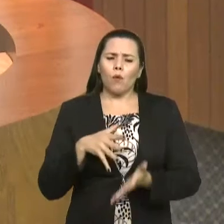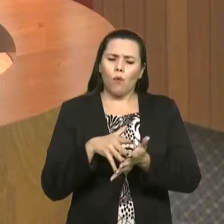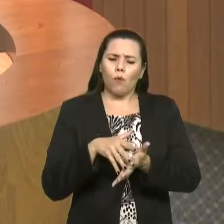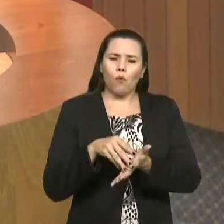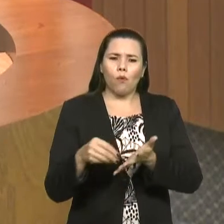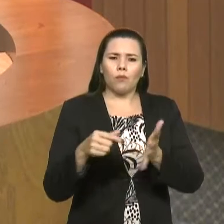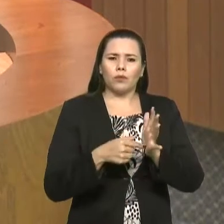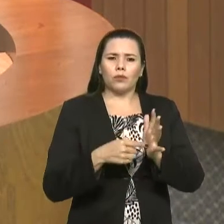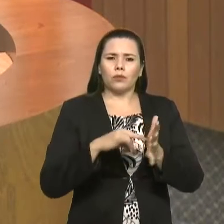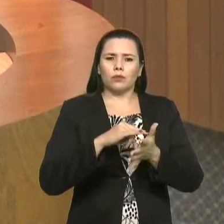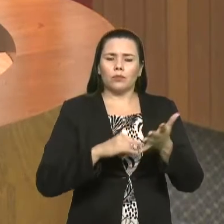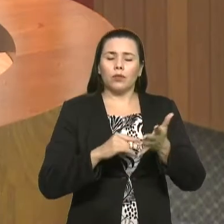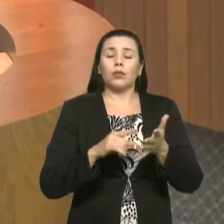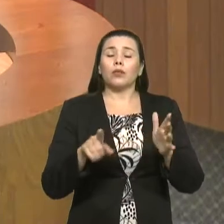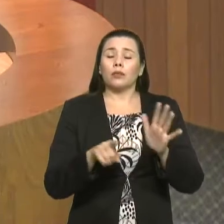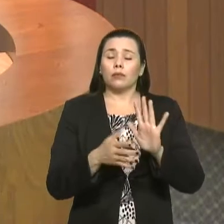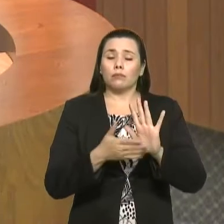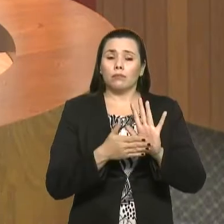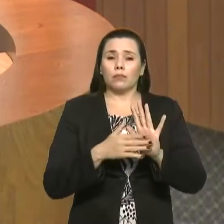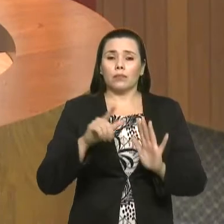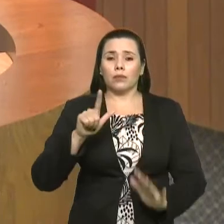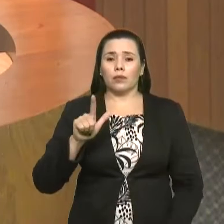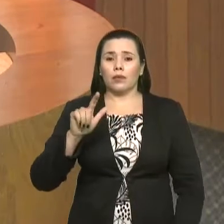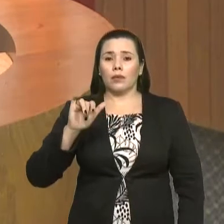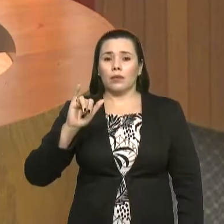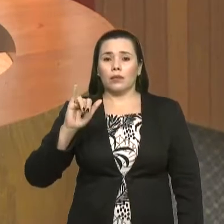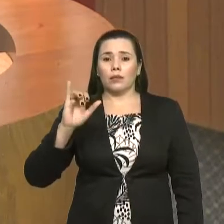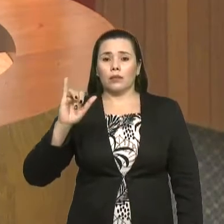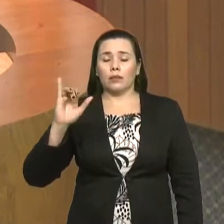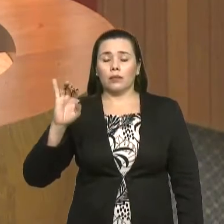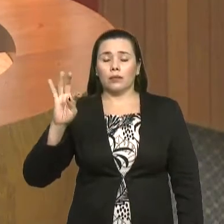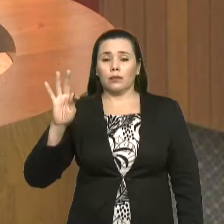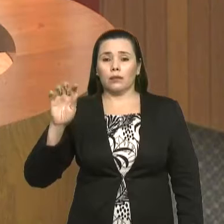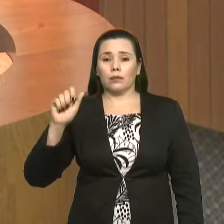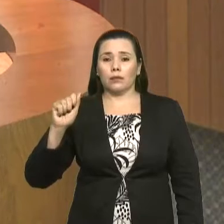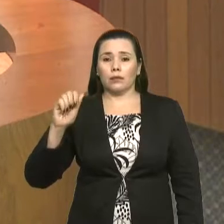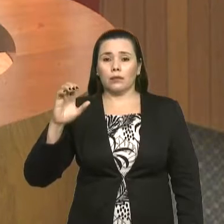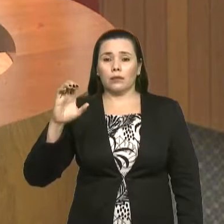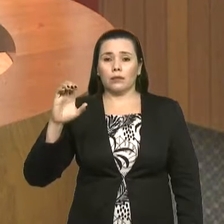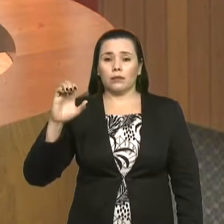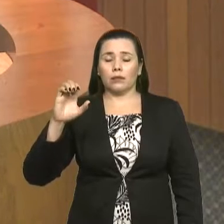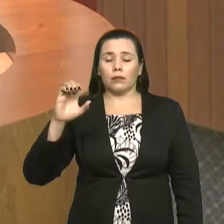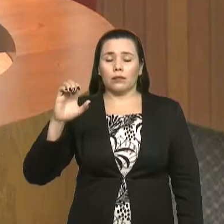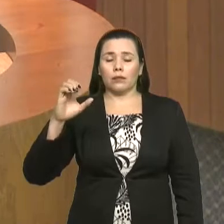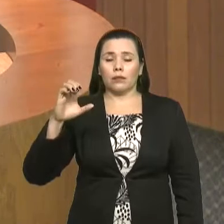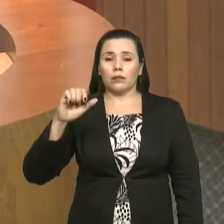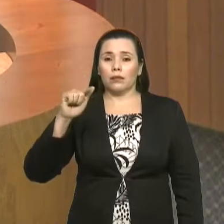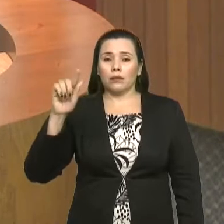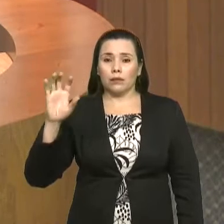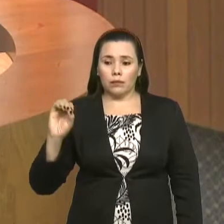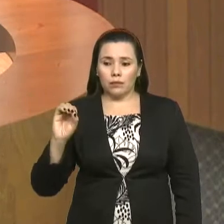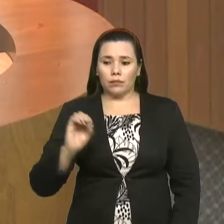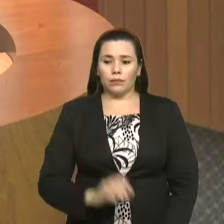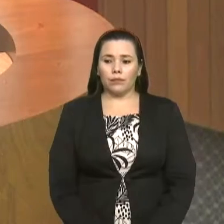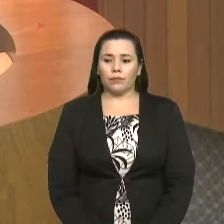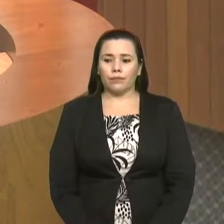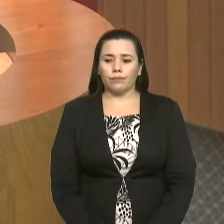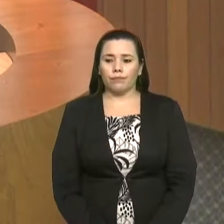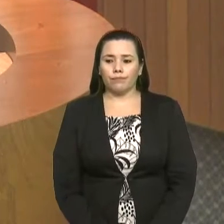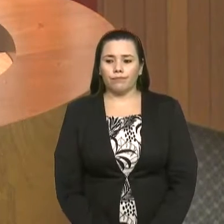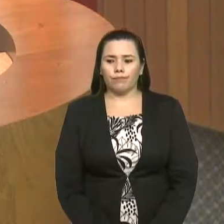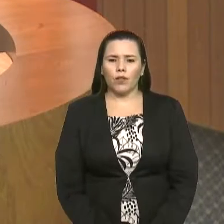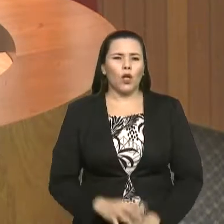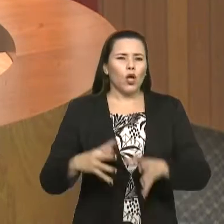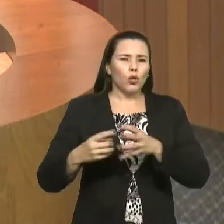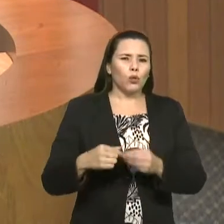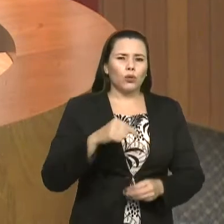da licitação do processo licitatório. Cópia integral. Todas as atuações da MOB nos últimos 12 meses